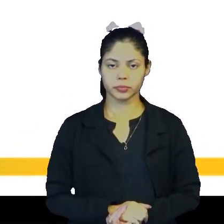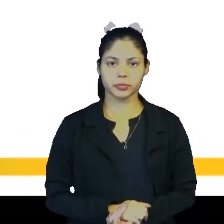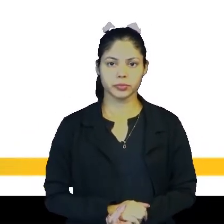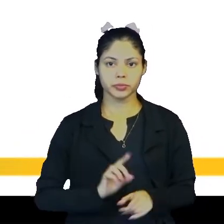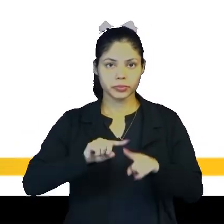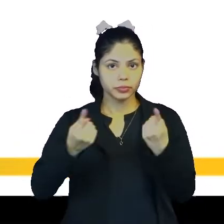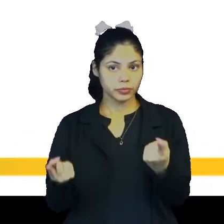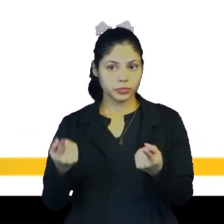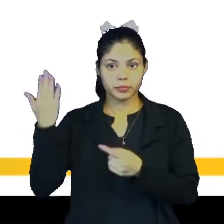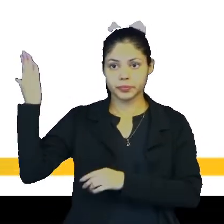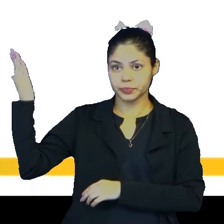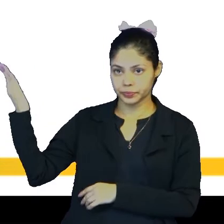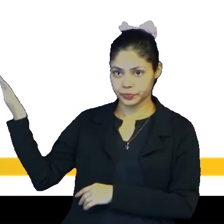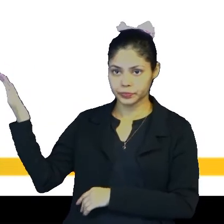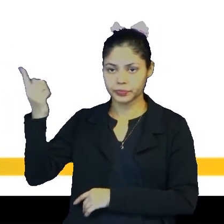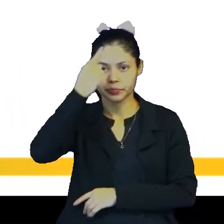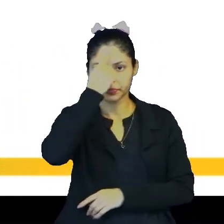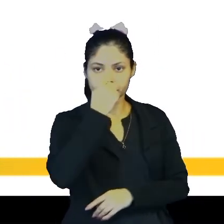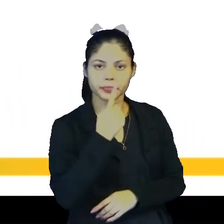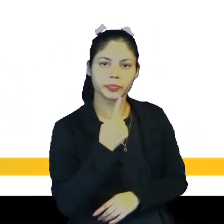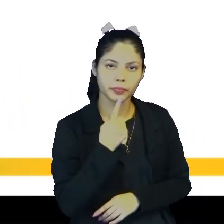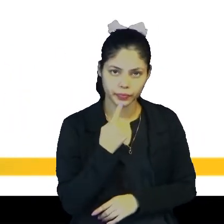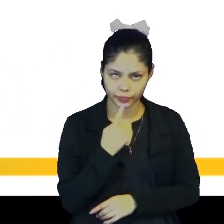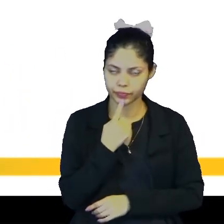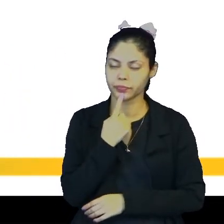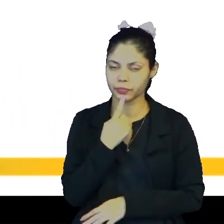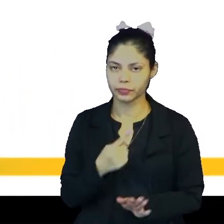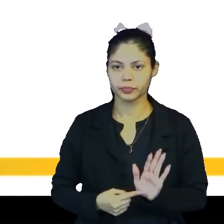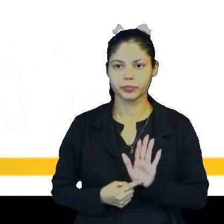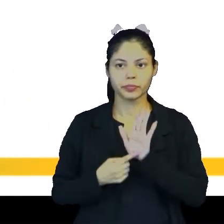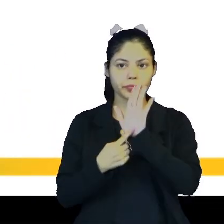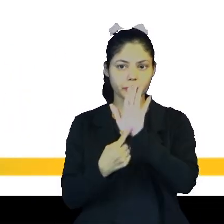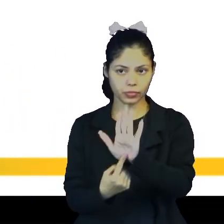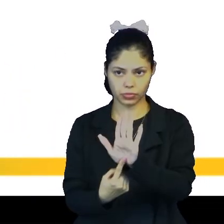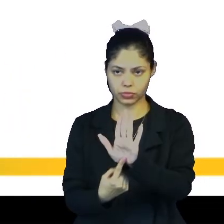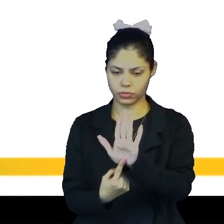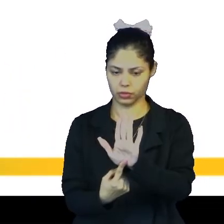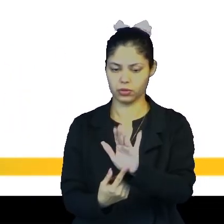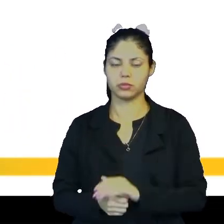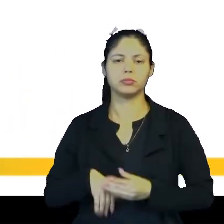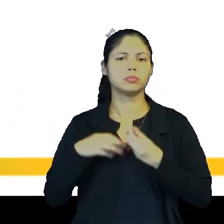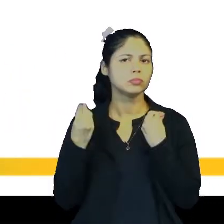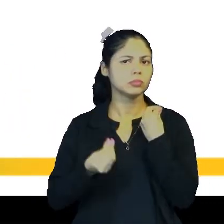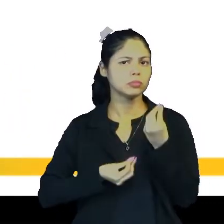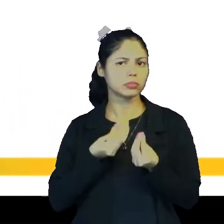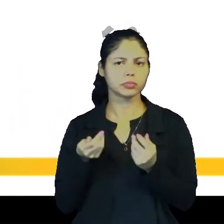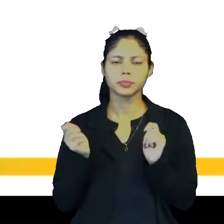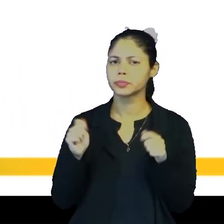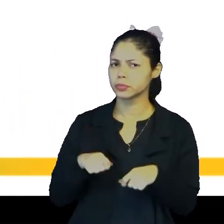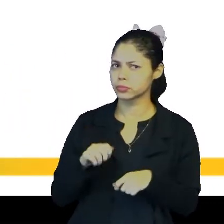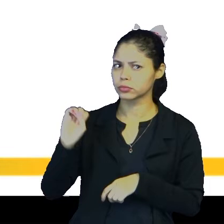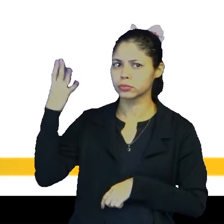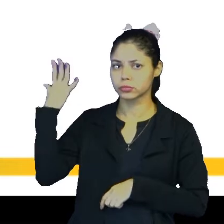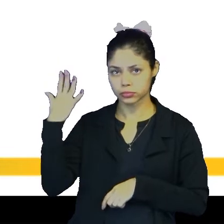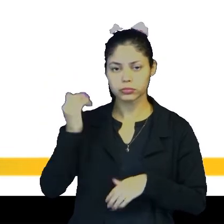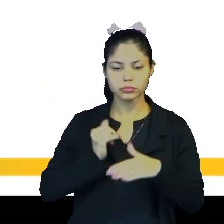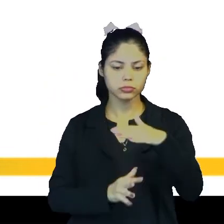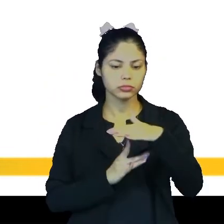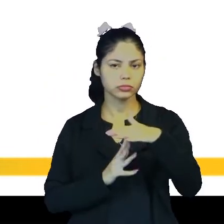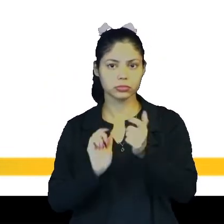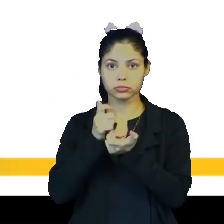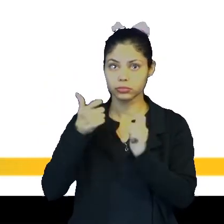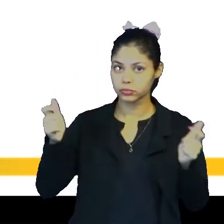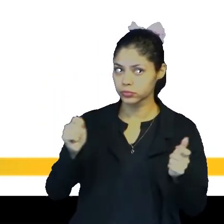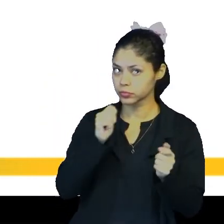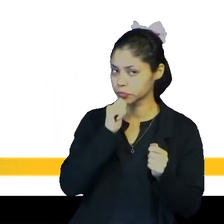E mais uma vez nós temos a imagem na tela, representando como teria ocorrido essas migrações e essas